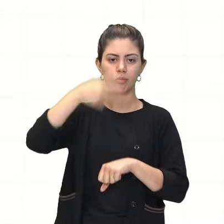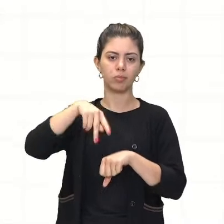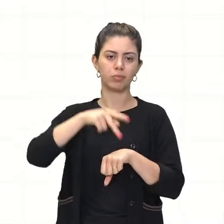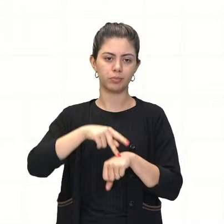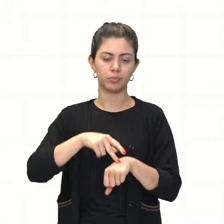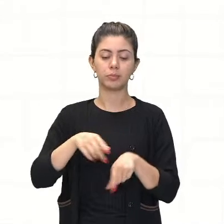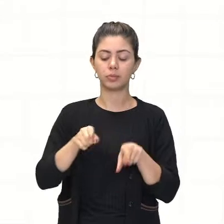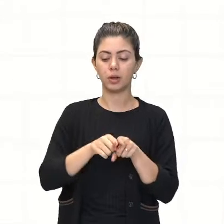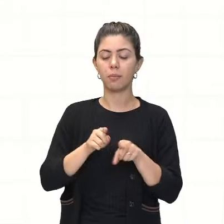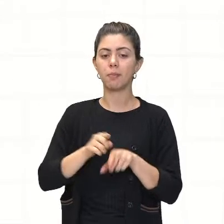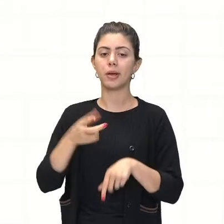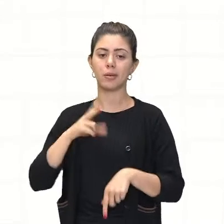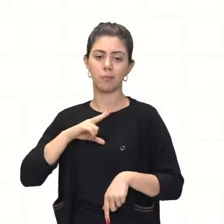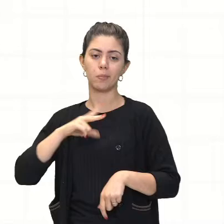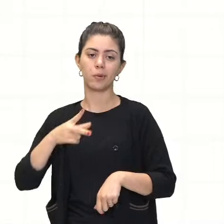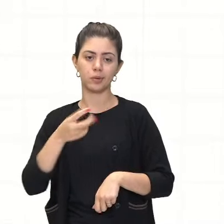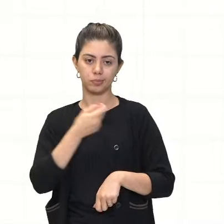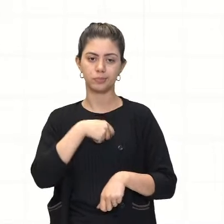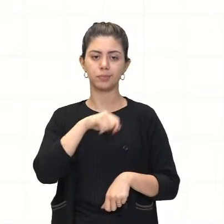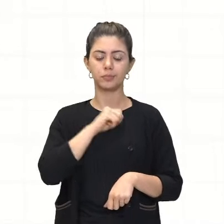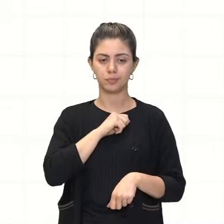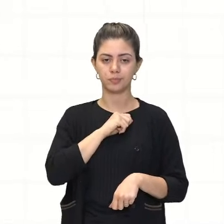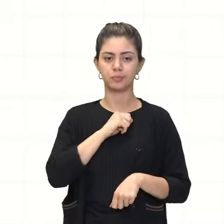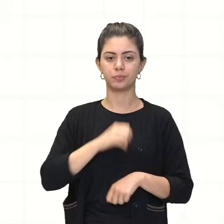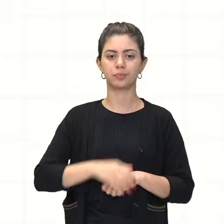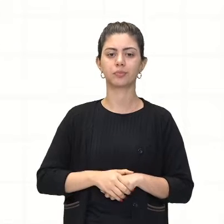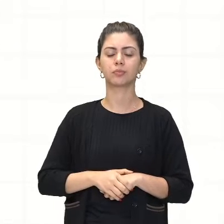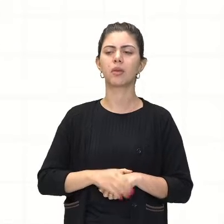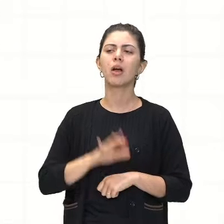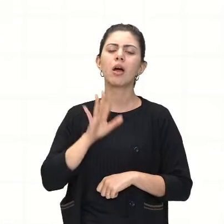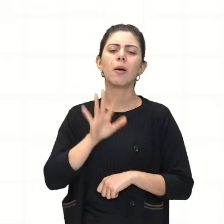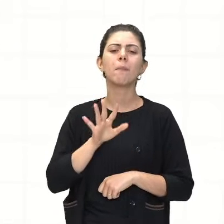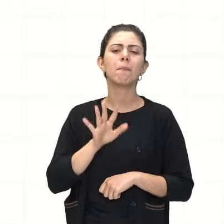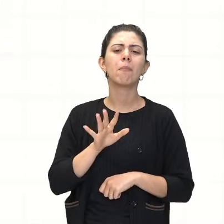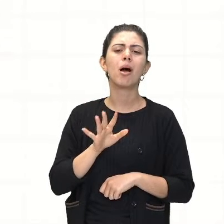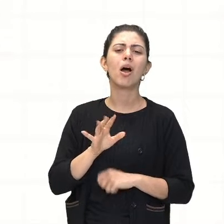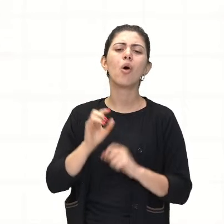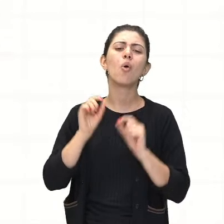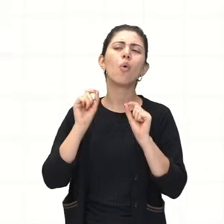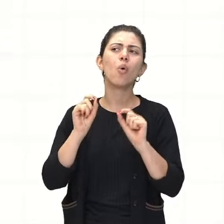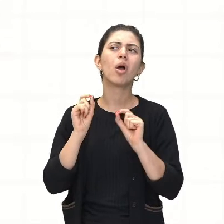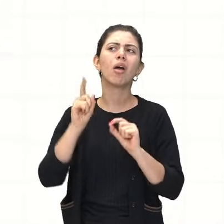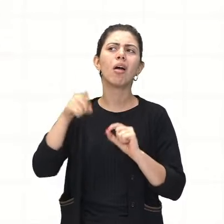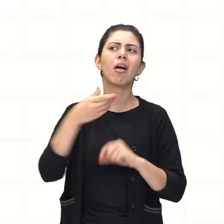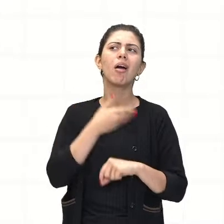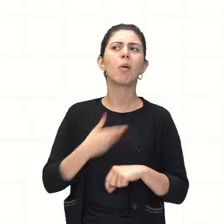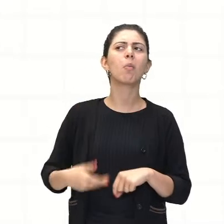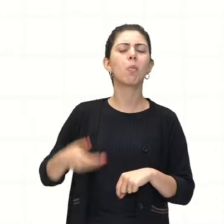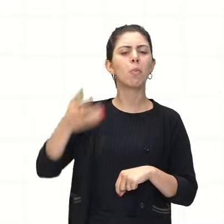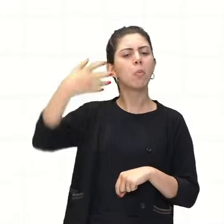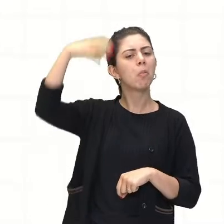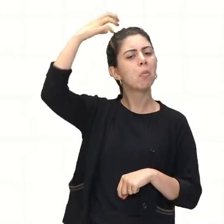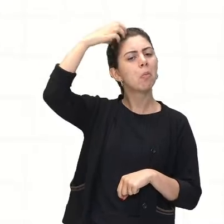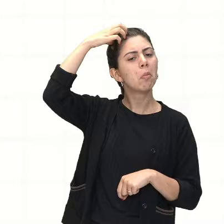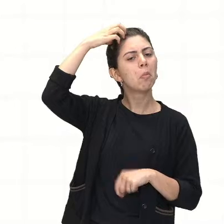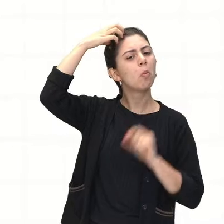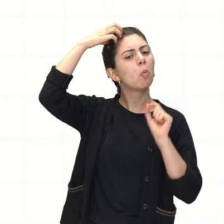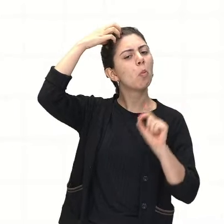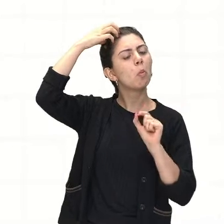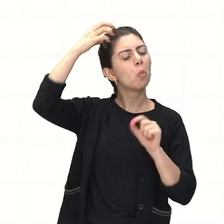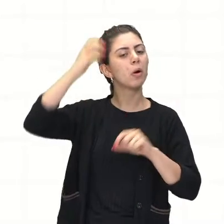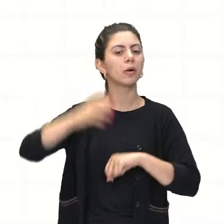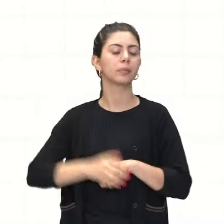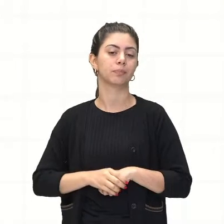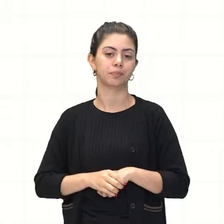tanto portuguesa quanto espanhola. Mas, afinal de contas, o que são monarquias nacionais? As